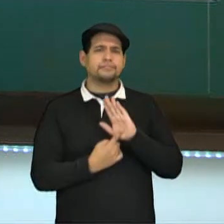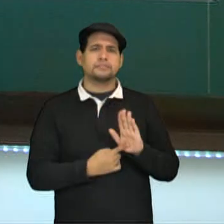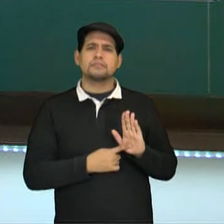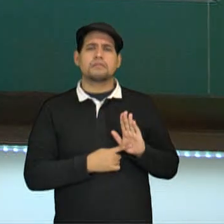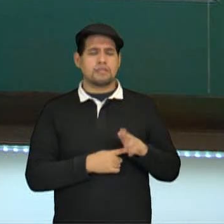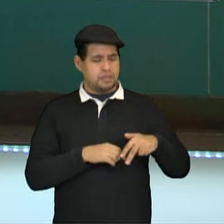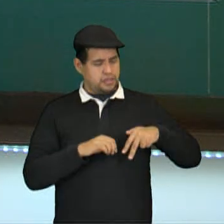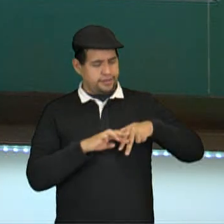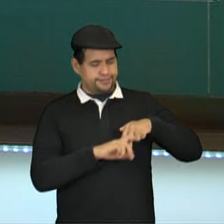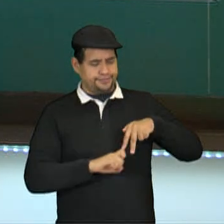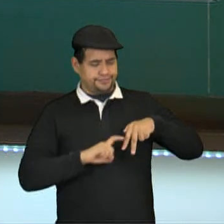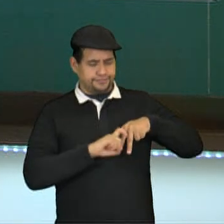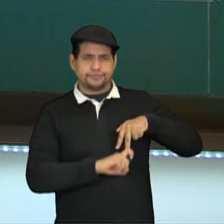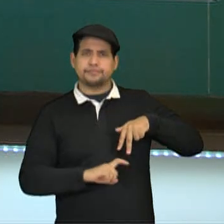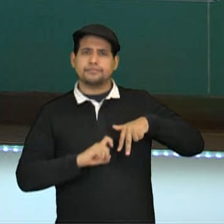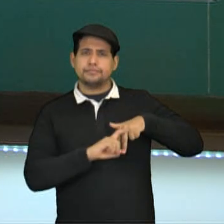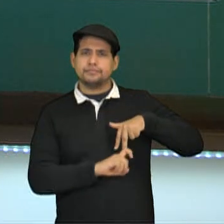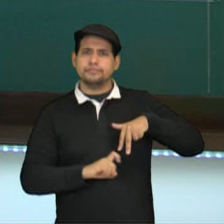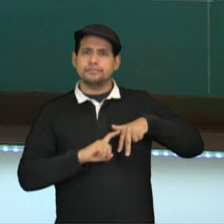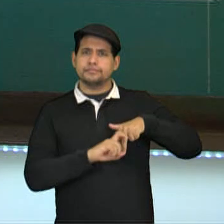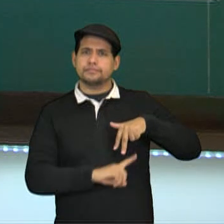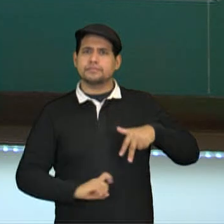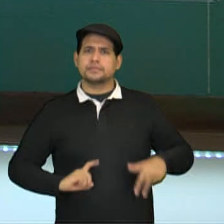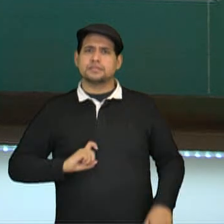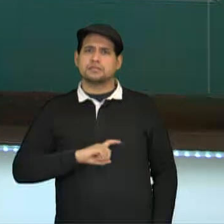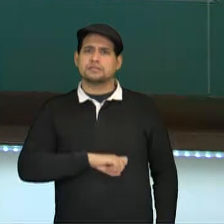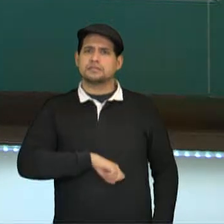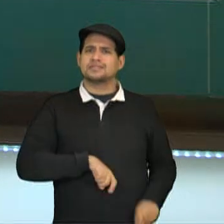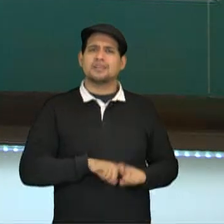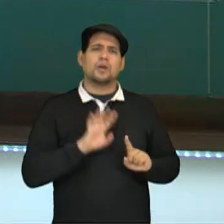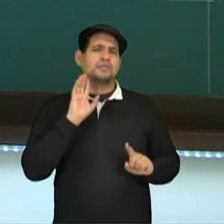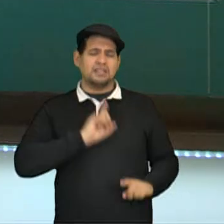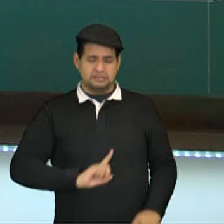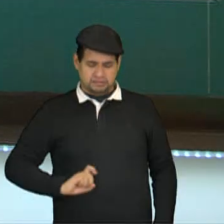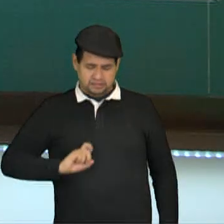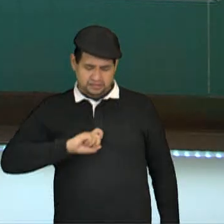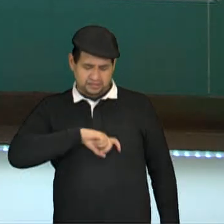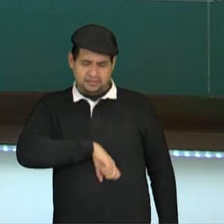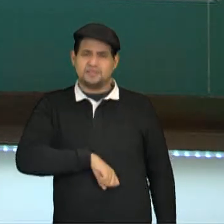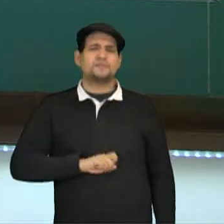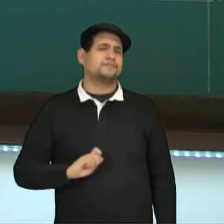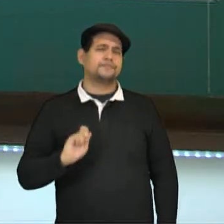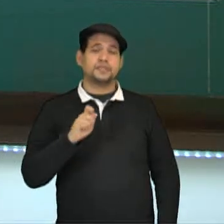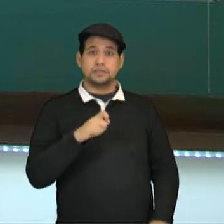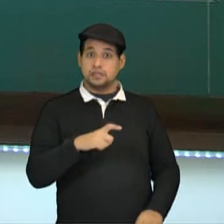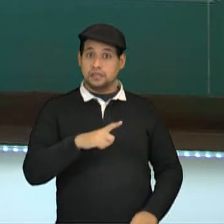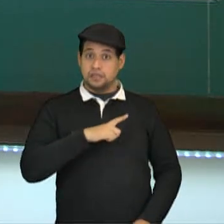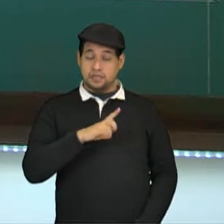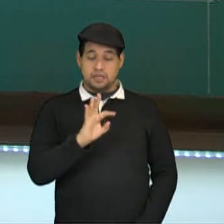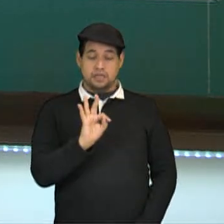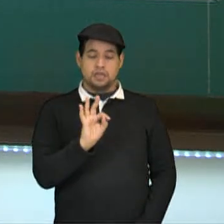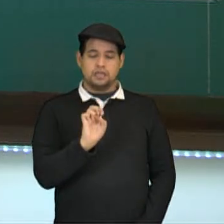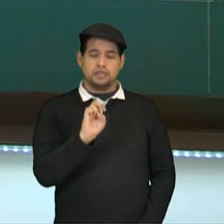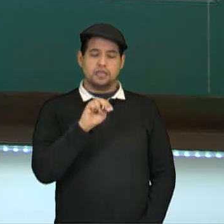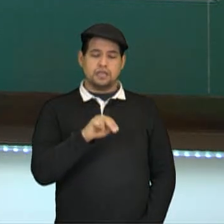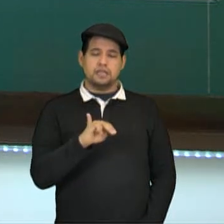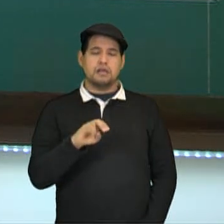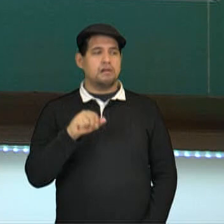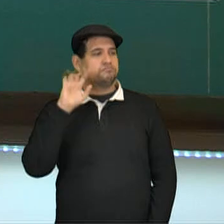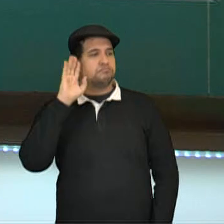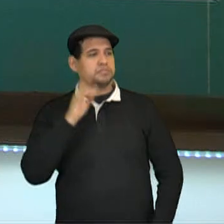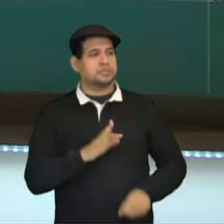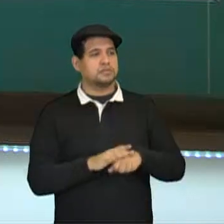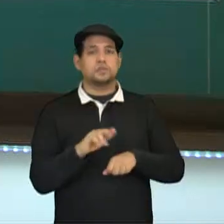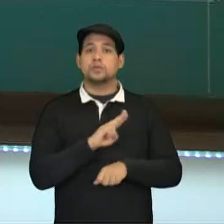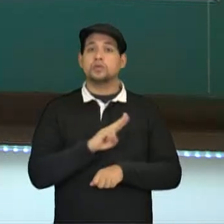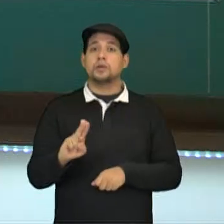parasitas, desses platelmintos parasitas que provocam doença? Nós temos a tênia, que provoca a doença